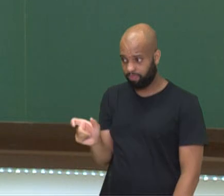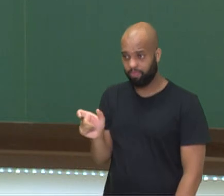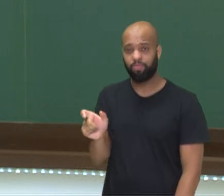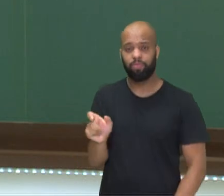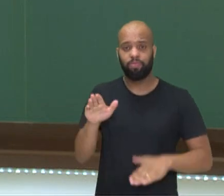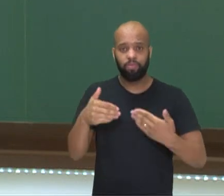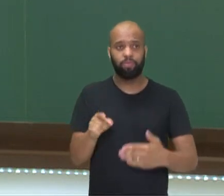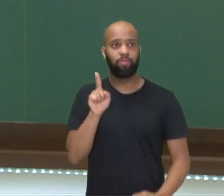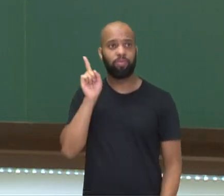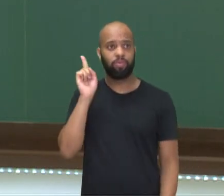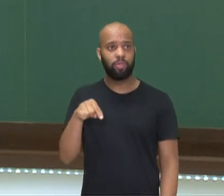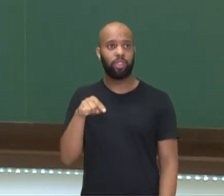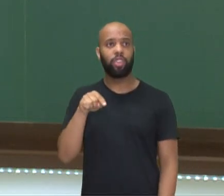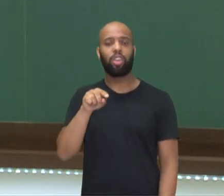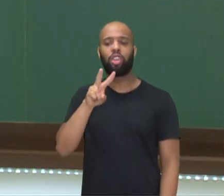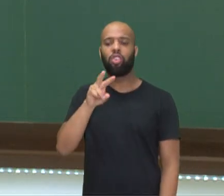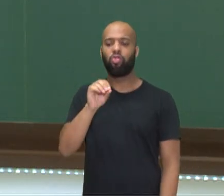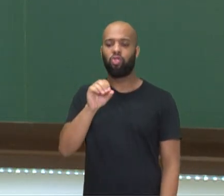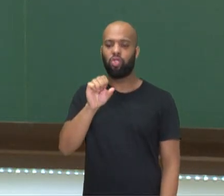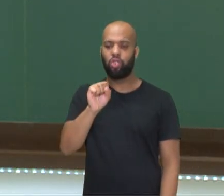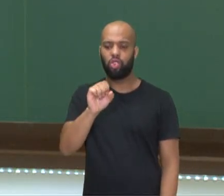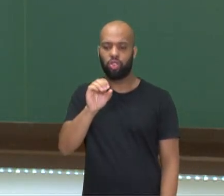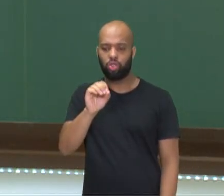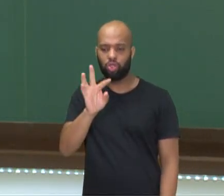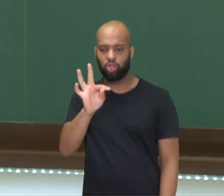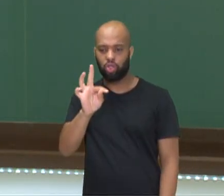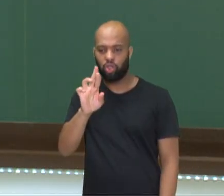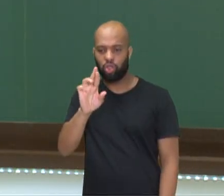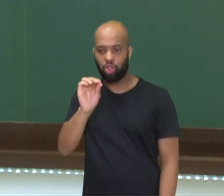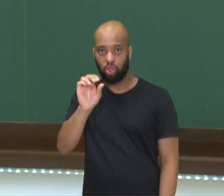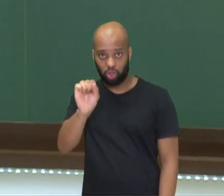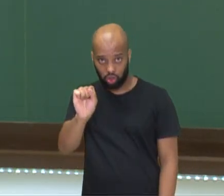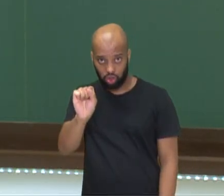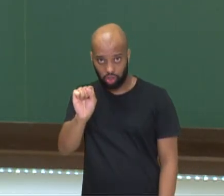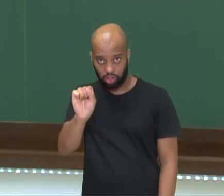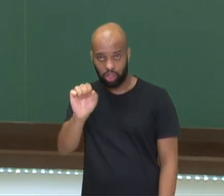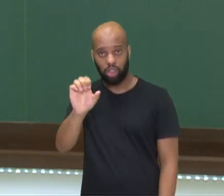então vosotros. Vosotros sois francês?